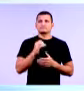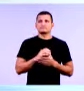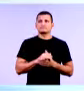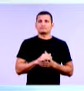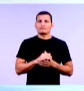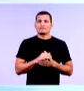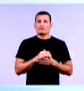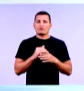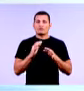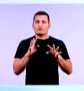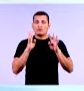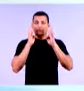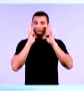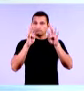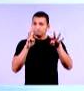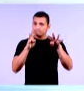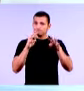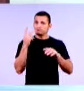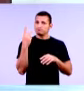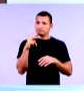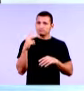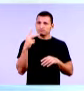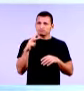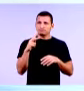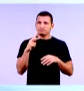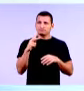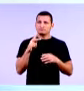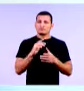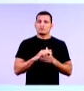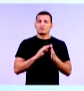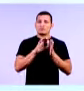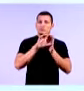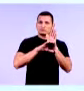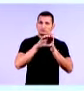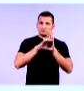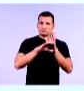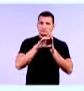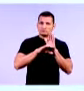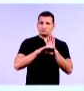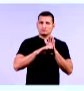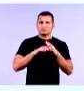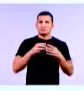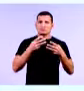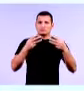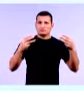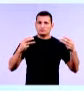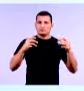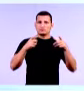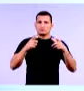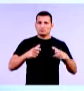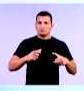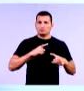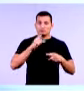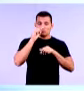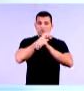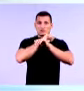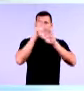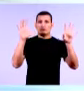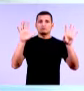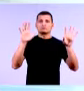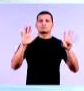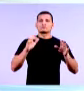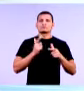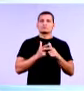chamar a sua atenção para o seguinte, o conceito de rede local está bem claro aí. Por quê?